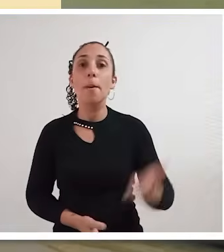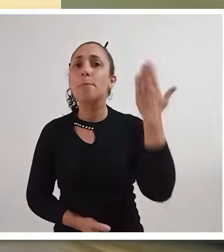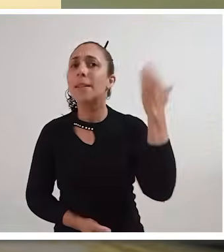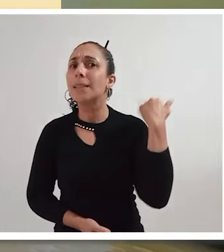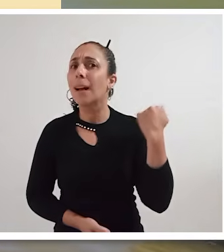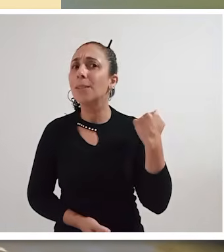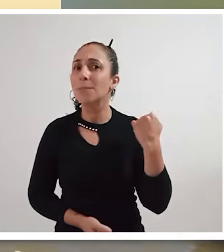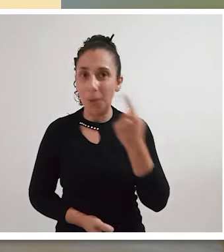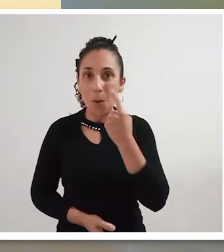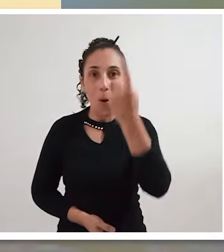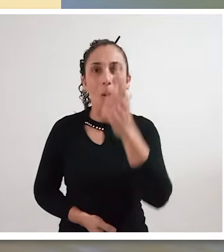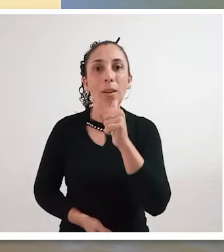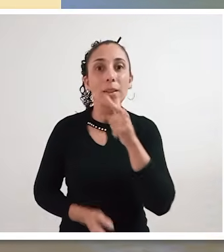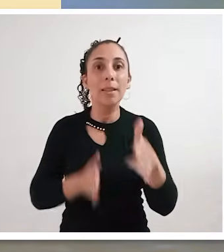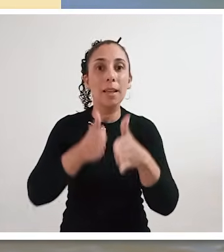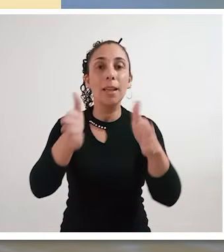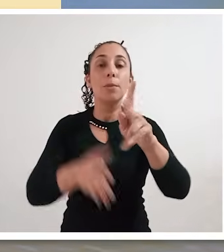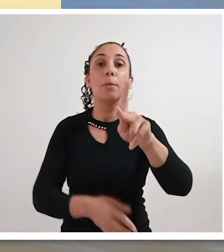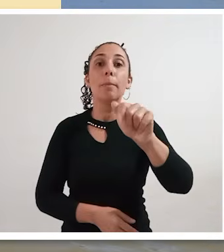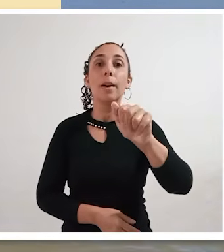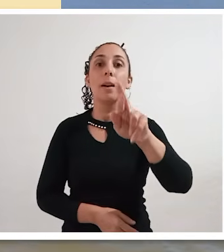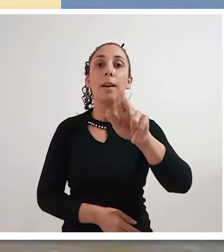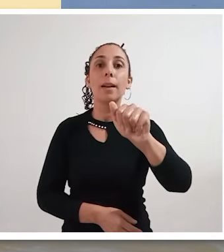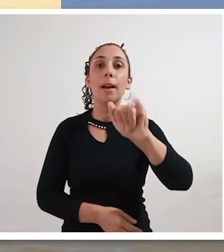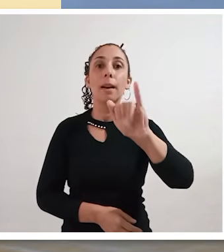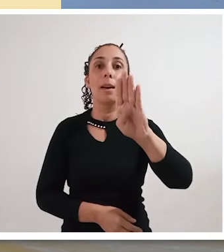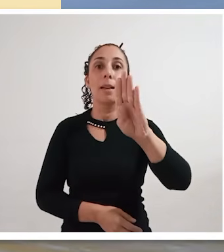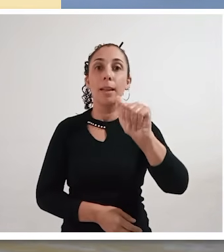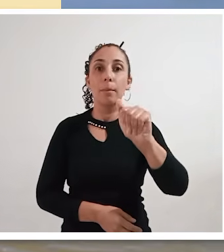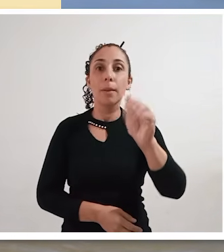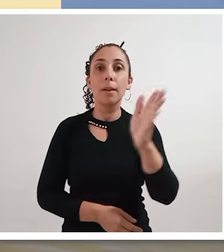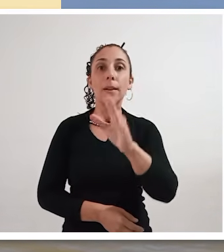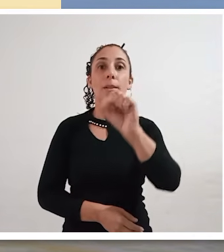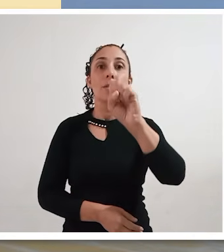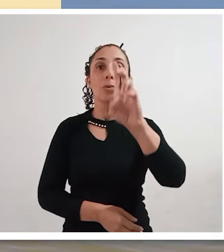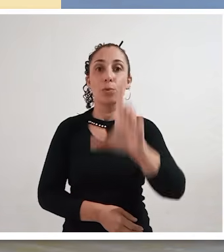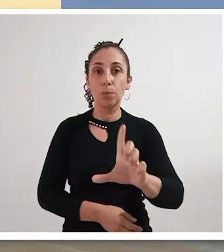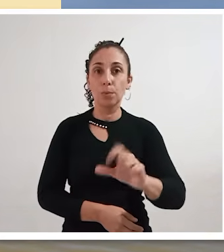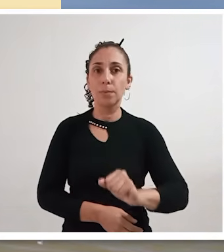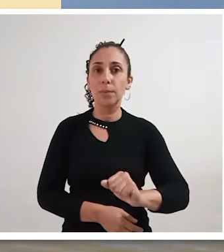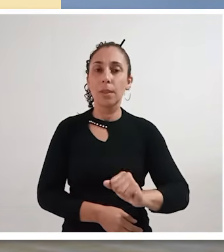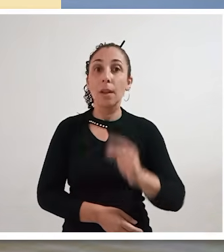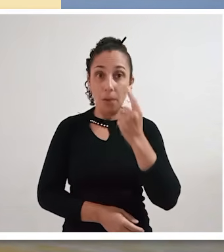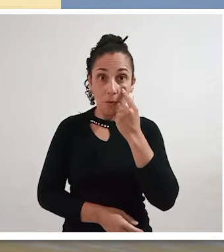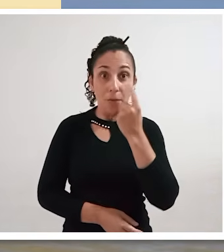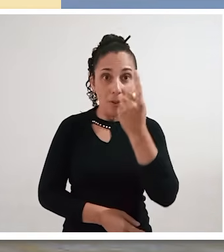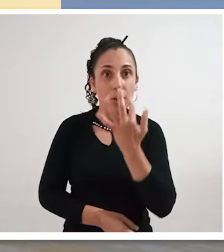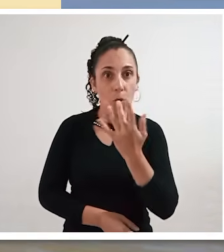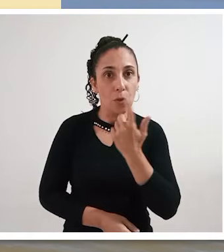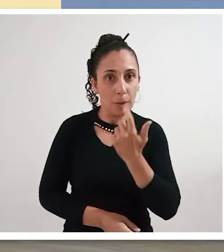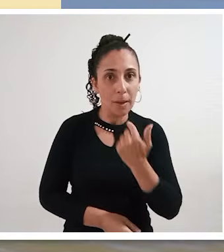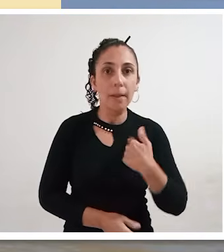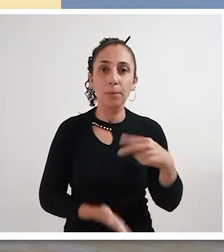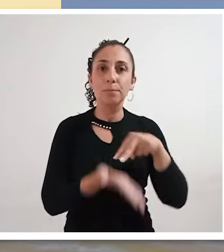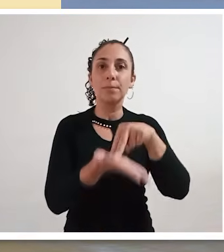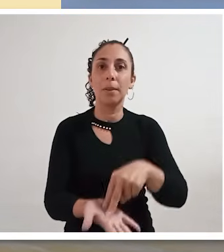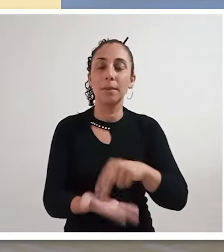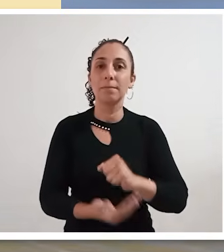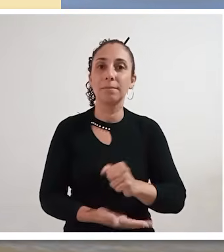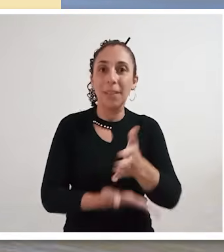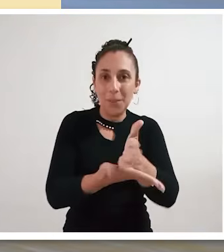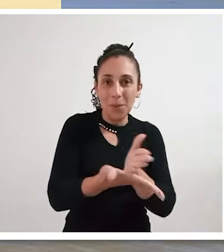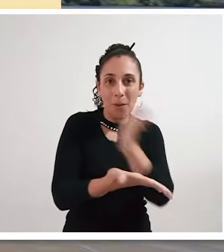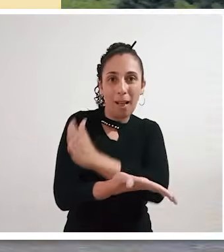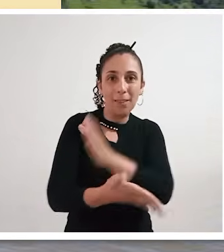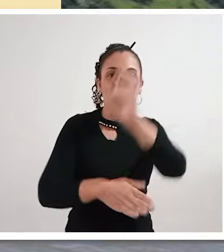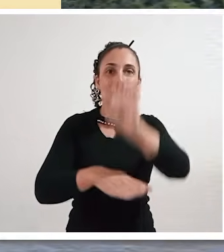No passado, o rio Paraíba do Sul era mais ou menos assim nesse trecho. Esse pino vermelho que está aí é onde eu estou. Do